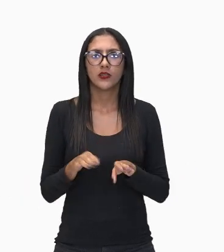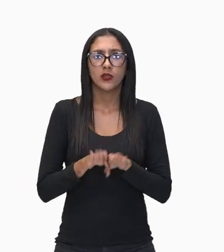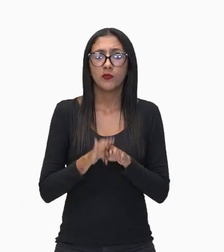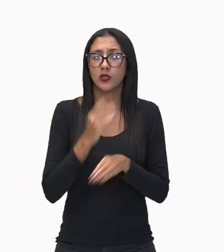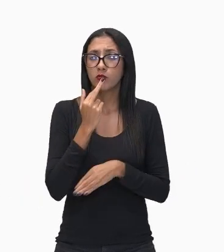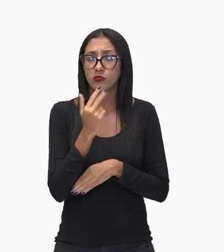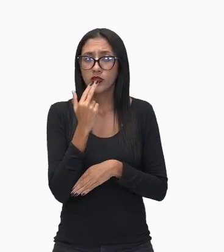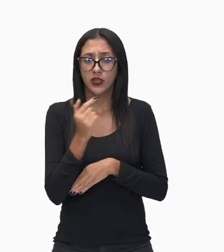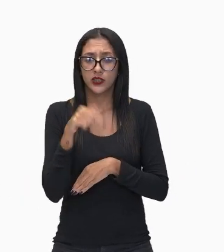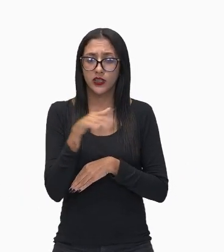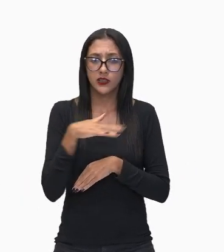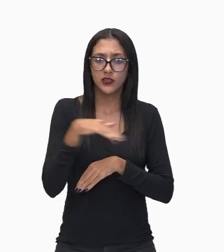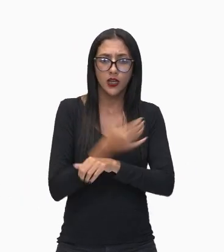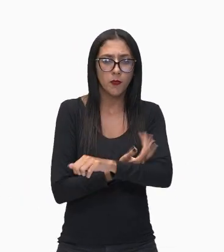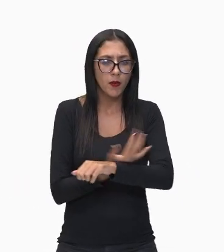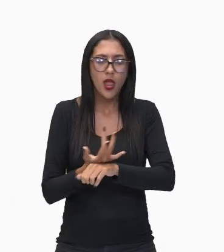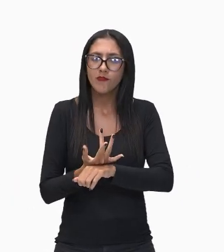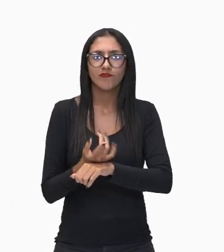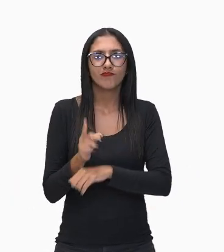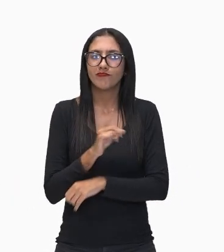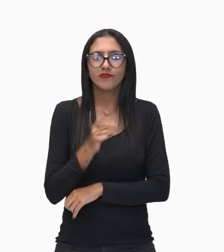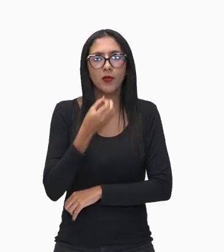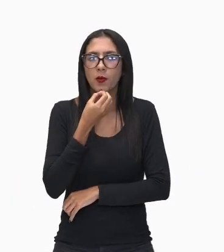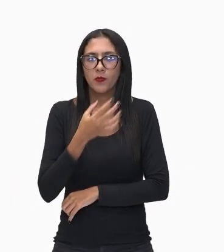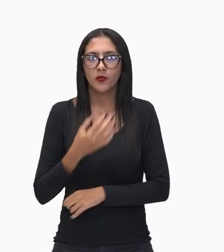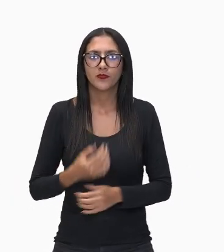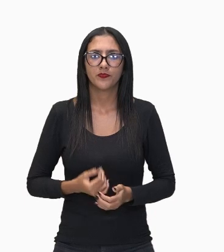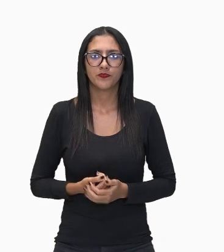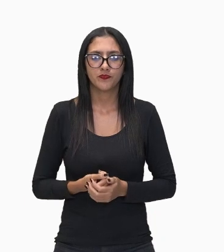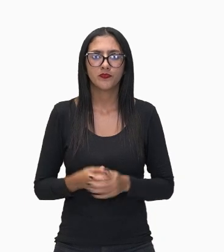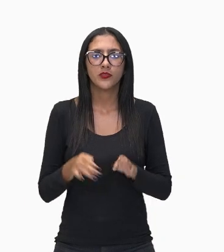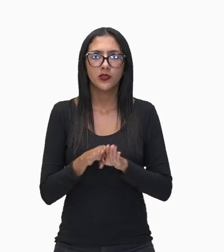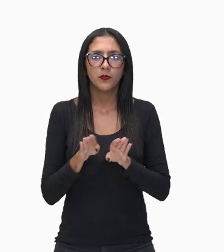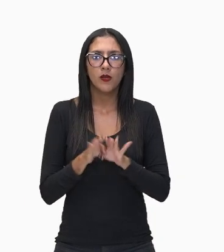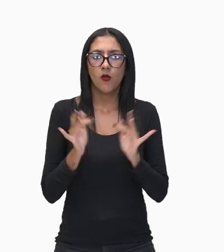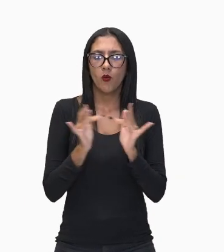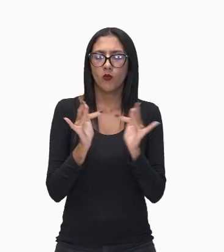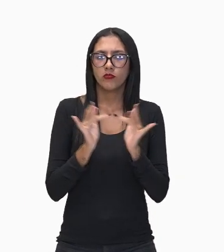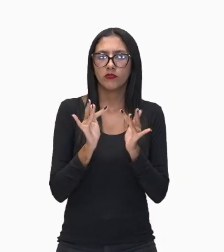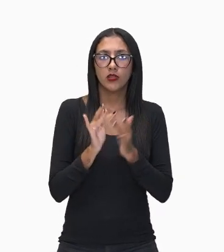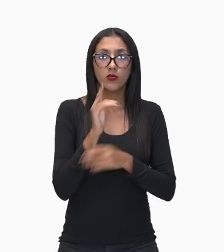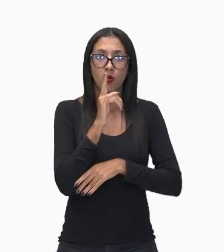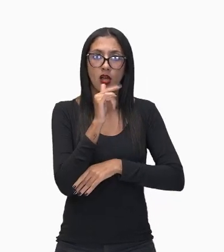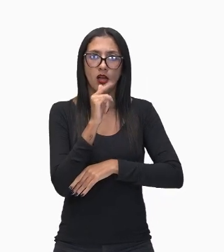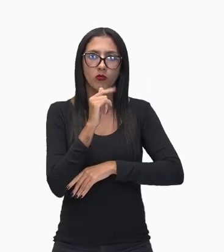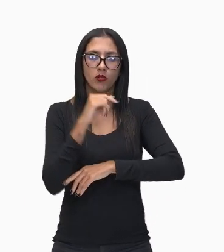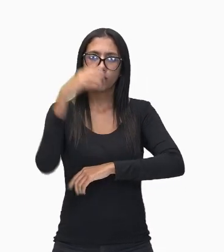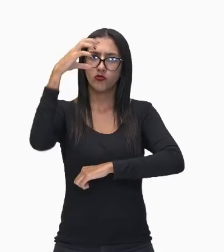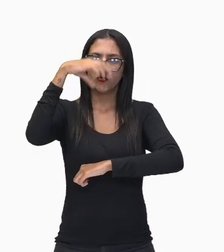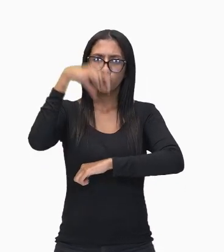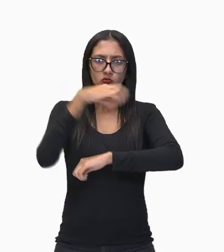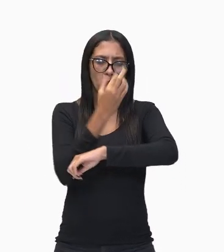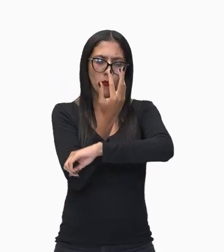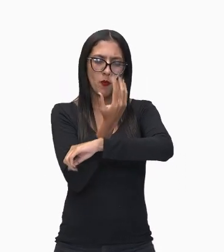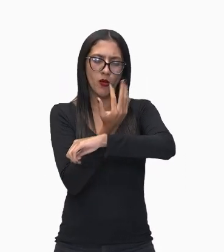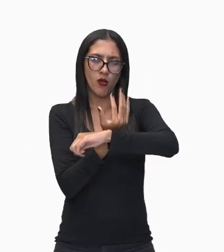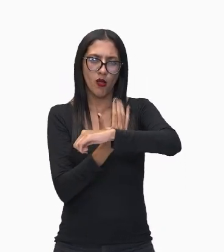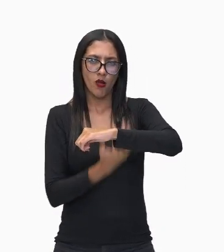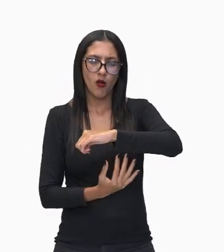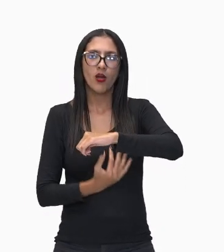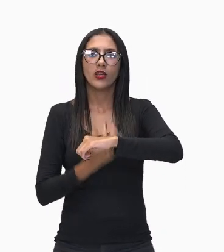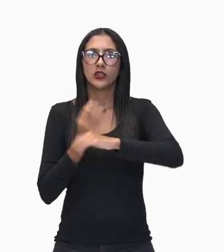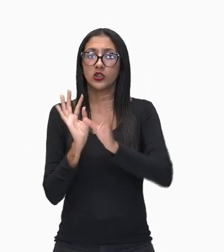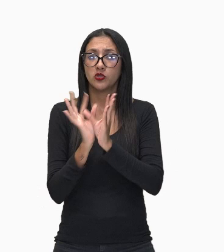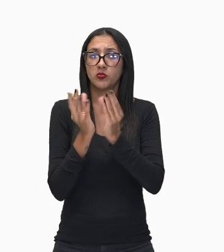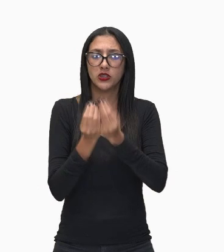desses solos. O escoamento com a água da chuva e a infiltração no solo vai provocar a contaminação dos